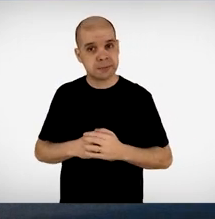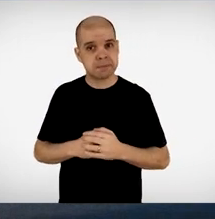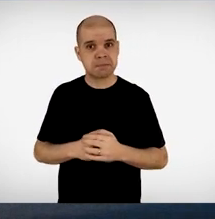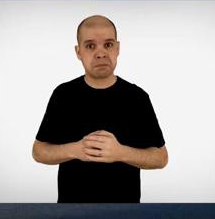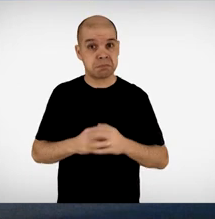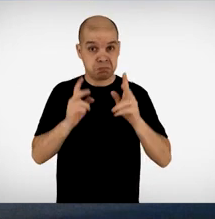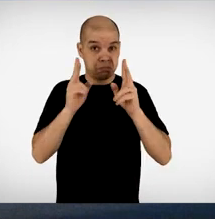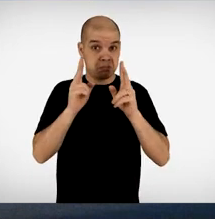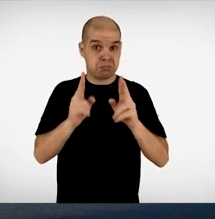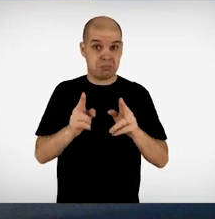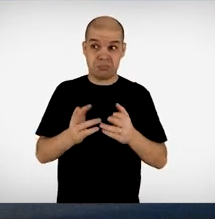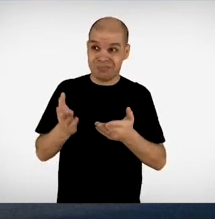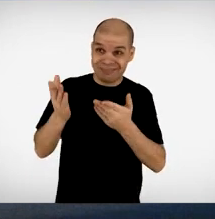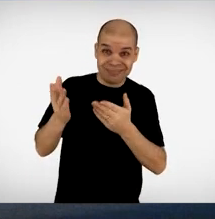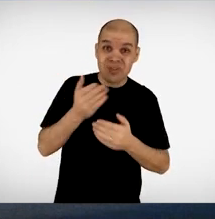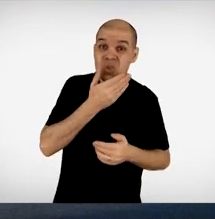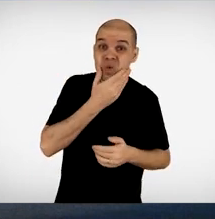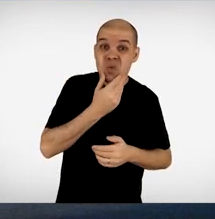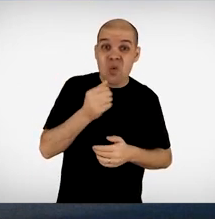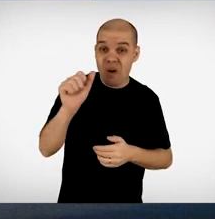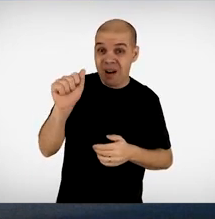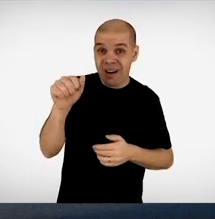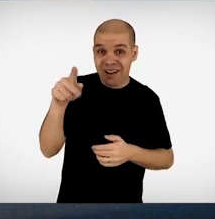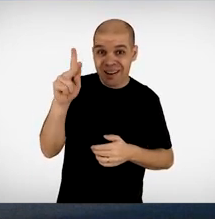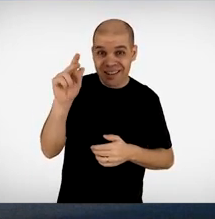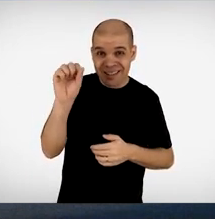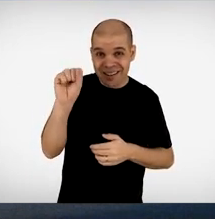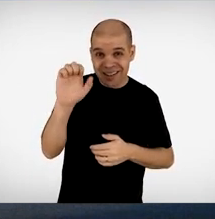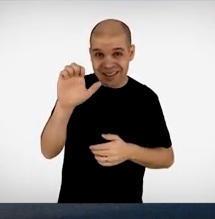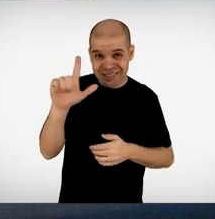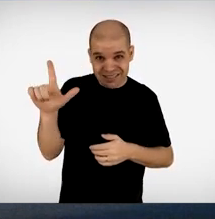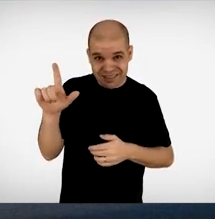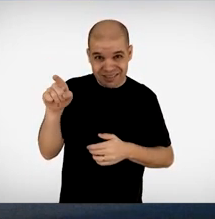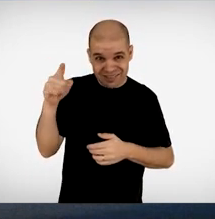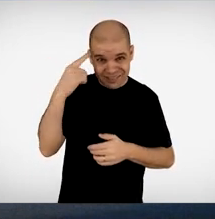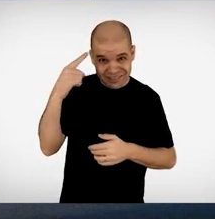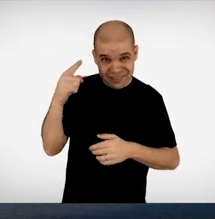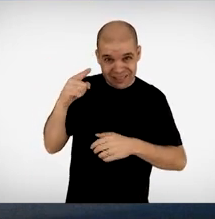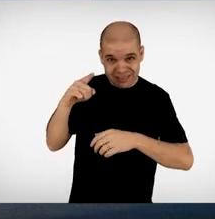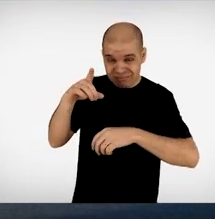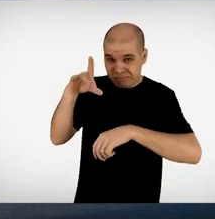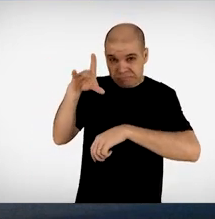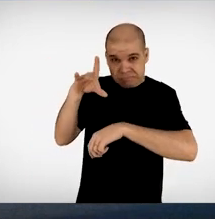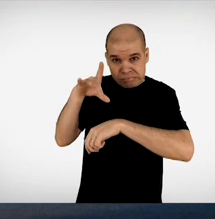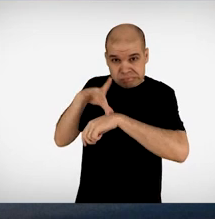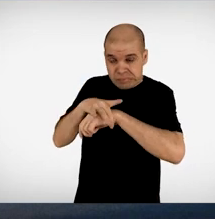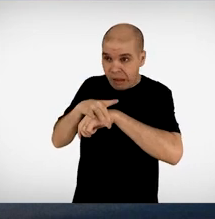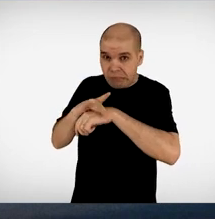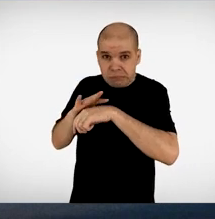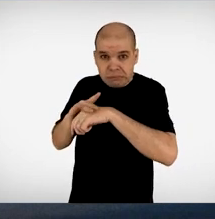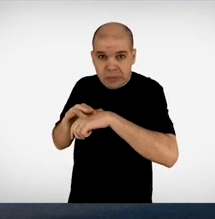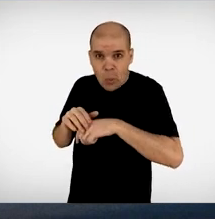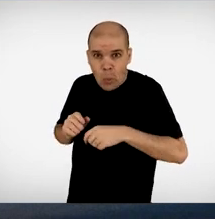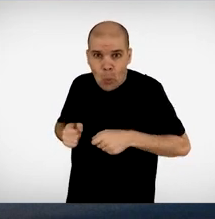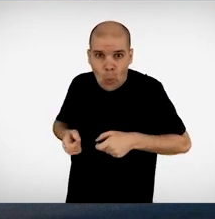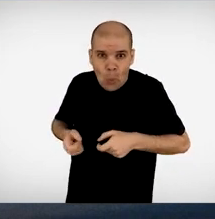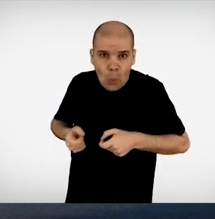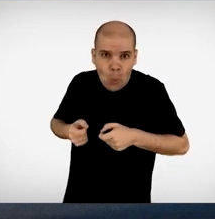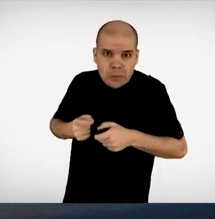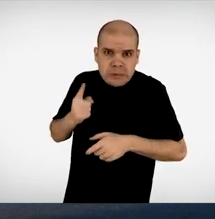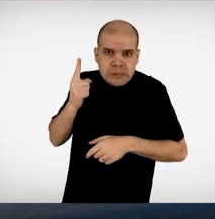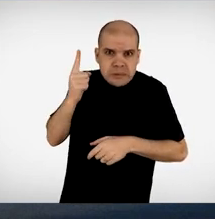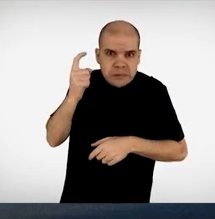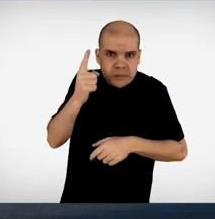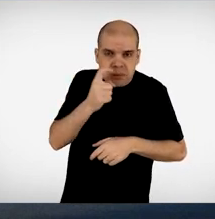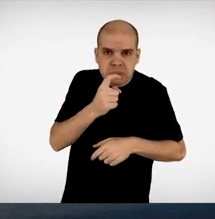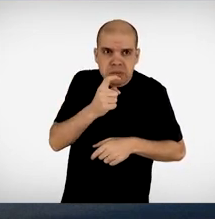com ele. E é duro, né, difícil de ver. Sim. Ele morrendo, ele doente. Se alguém já teve contato com alguém que está com câncer,